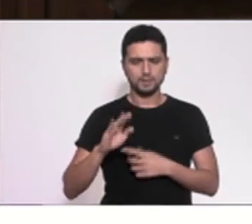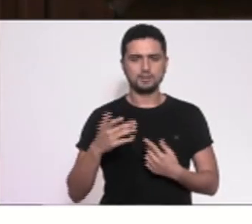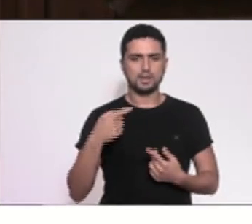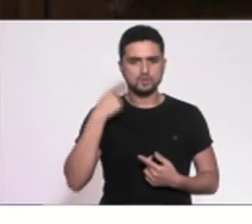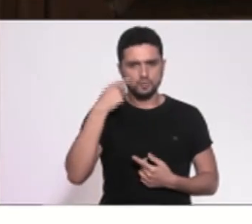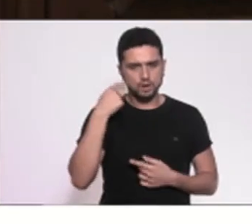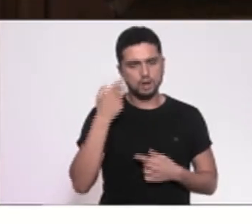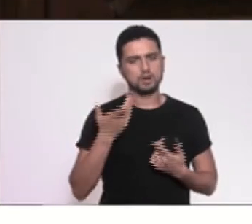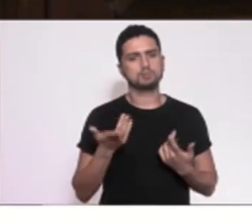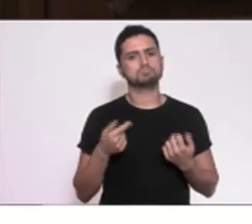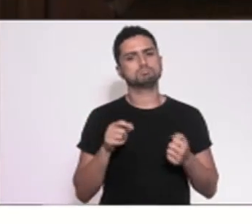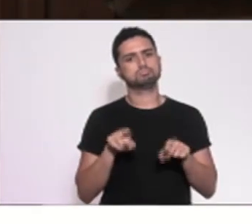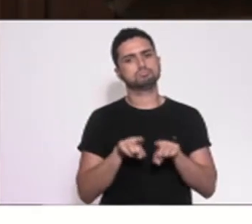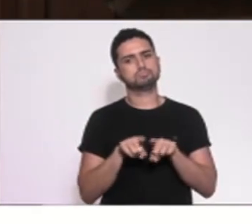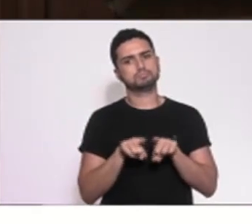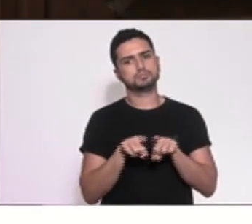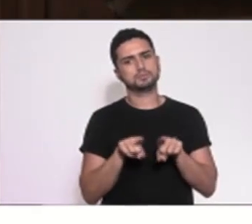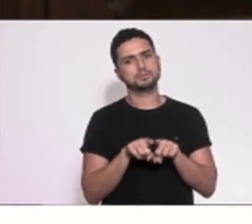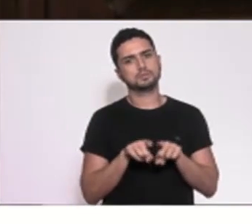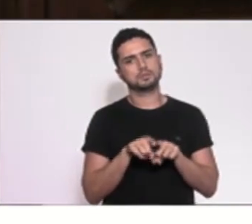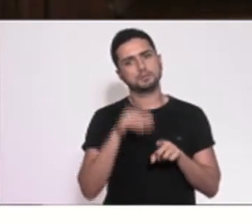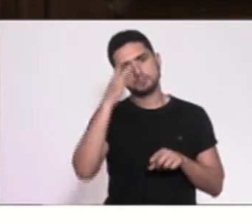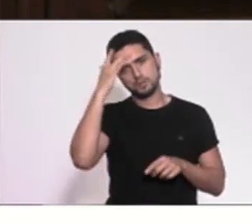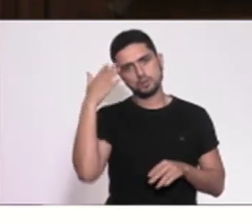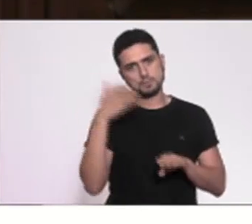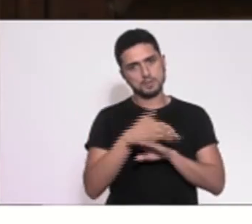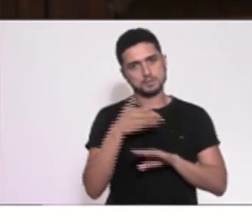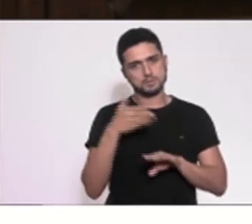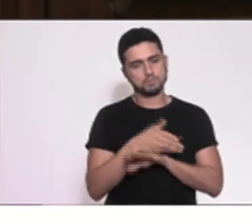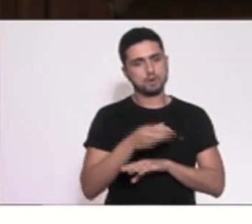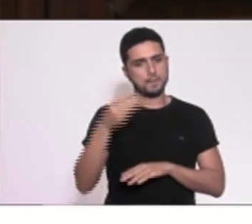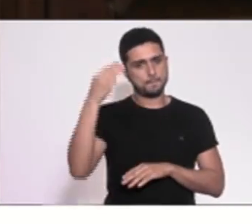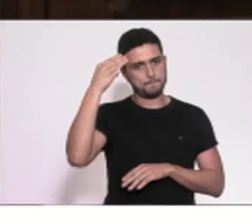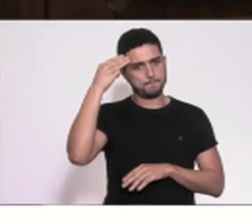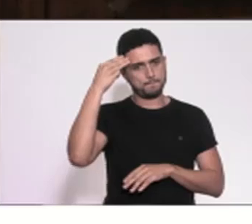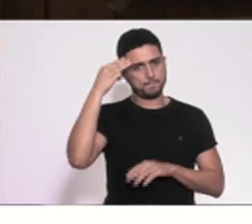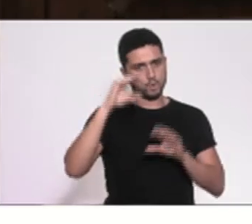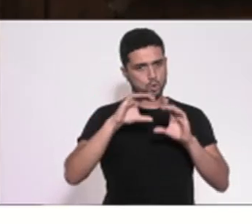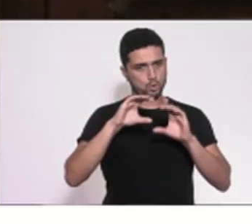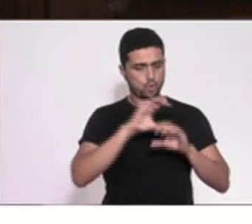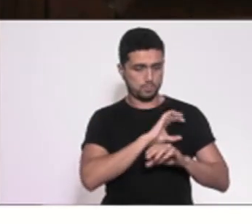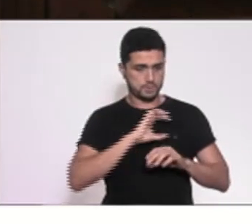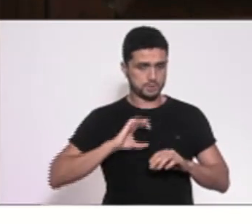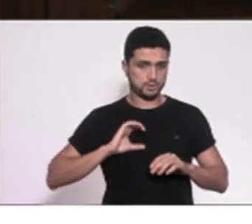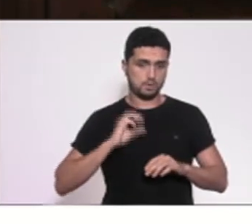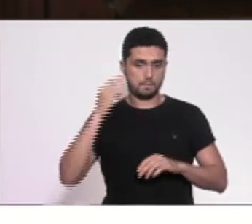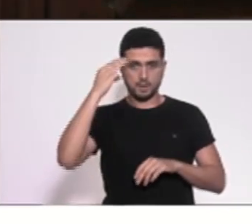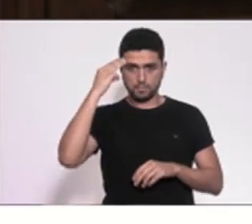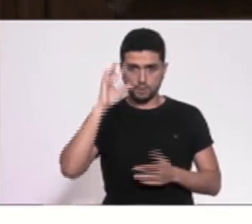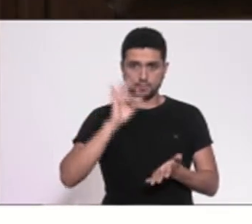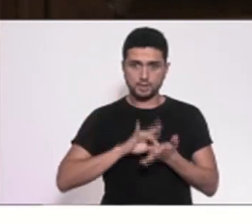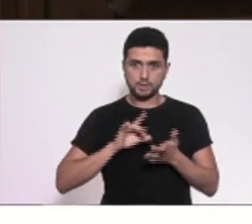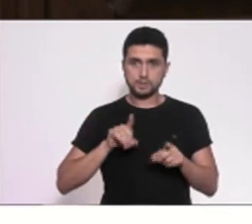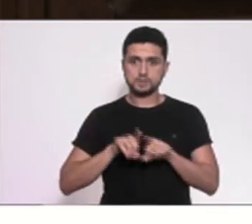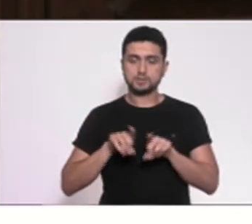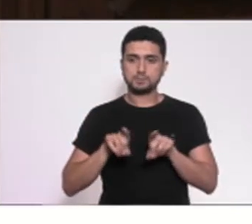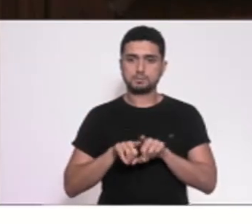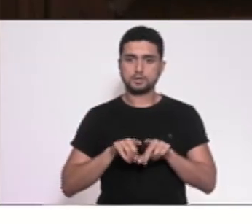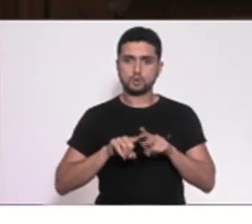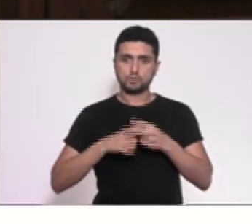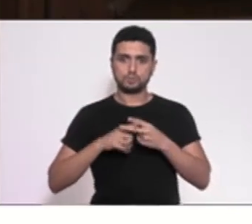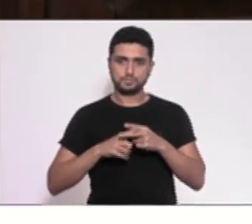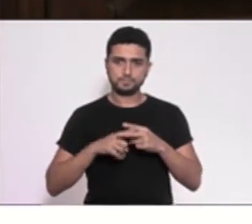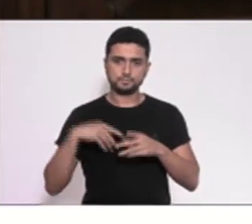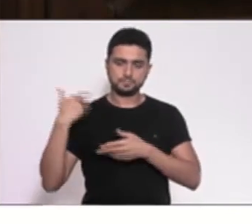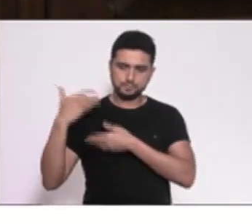aqueles e aquelas que participaram da Comissão de Memória e Verdade e Reparação, ou seja,